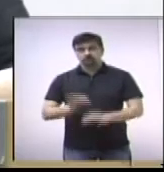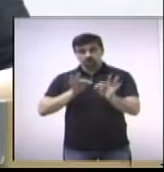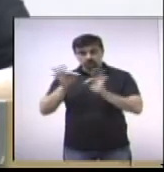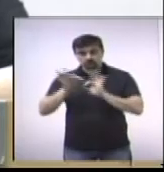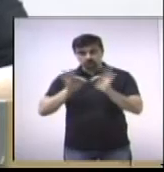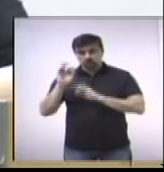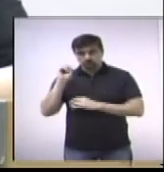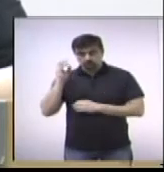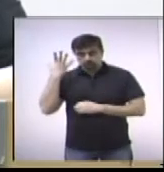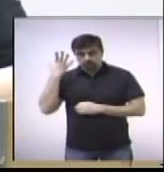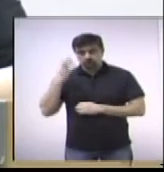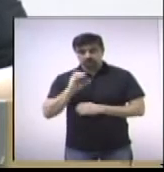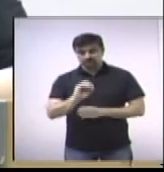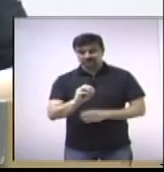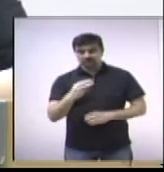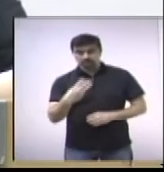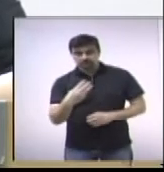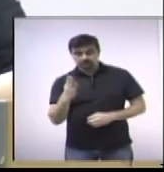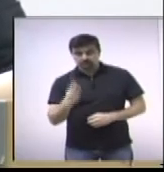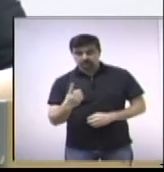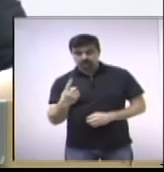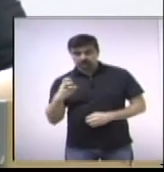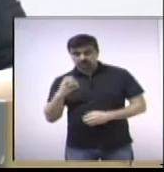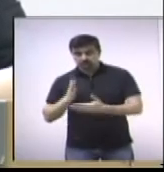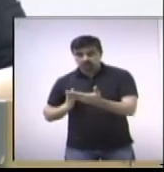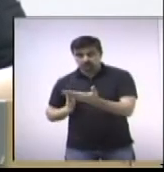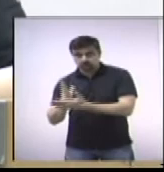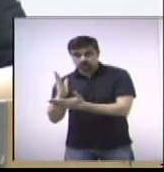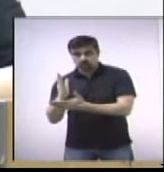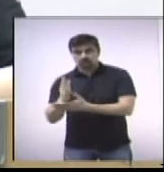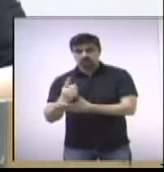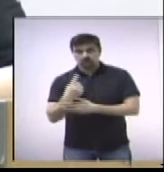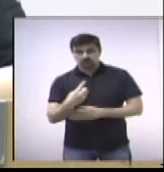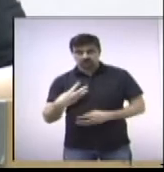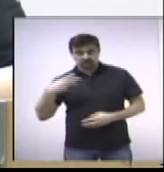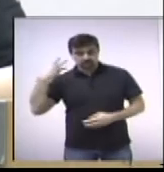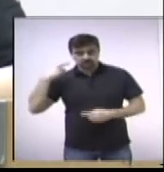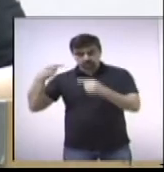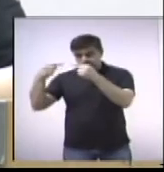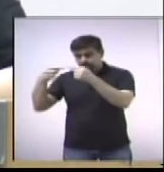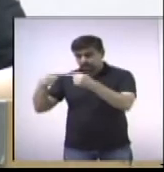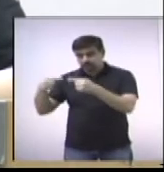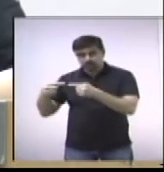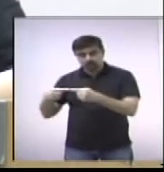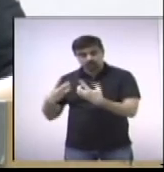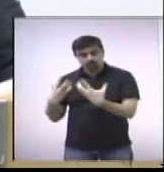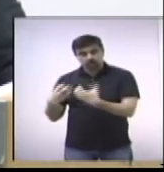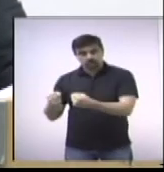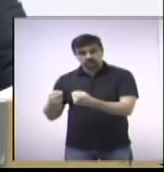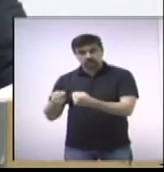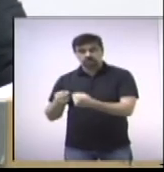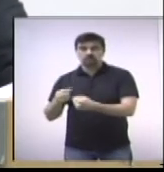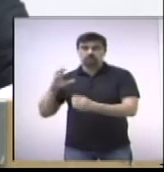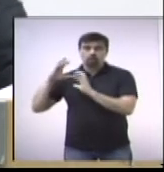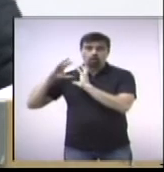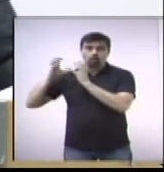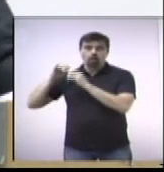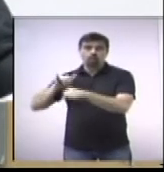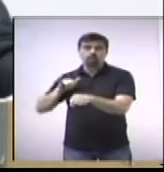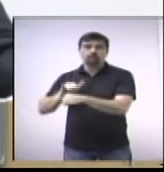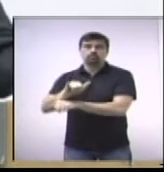Projeto de resolução número 03/15 foi aprovado por 13 votos favoráveis, com ausência do vereador Zé